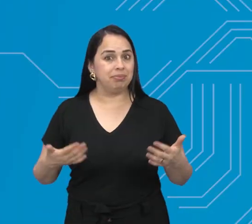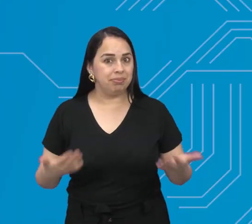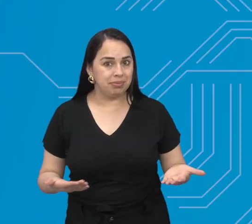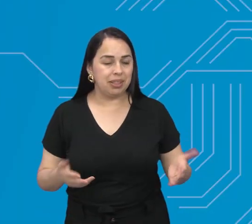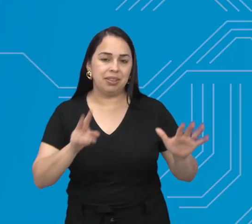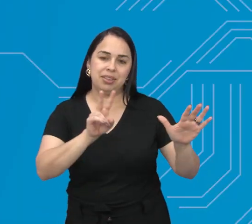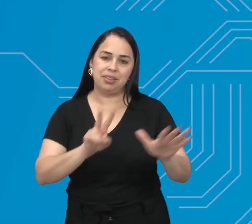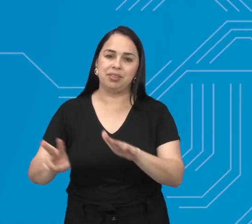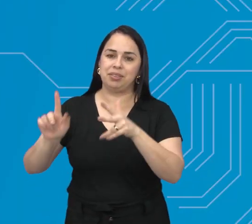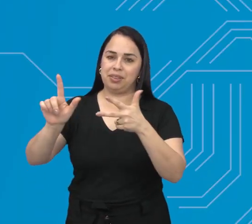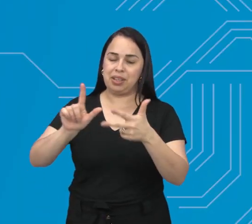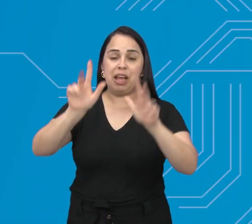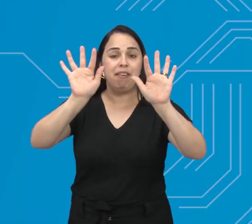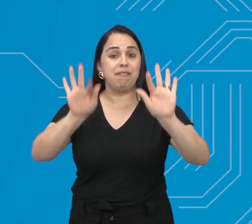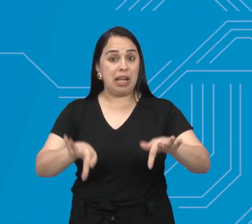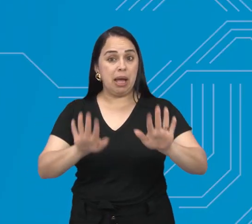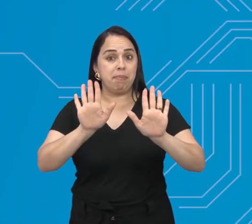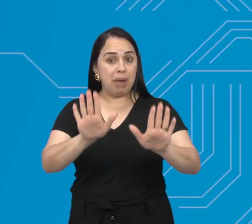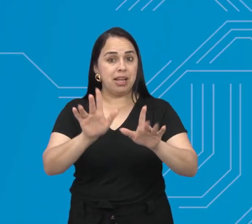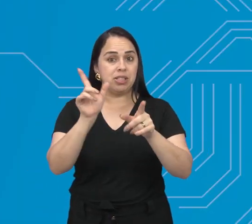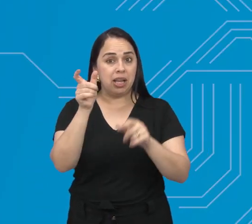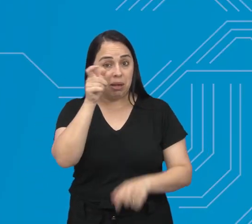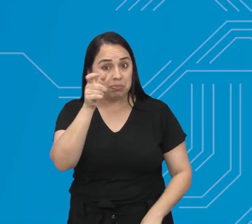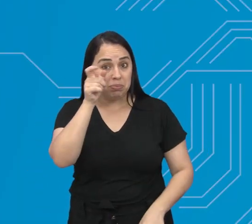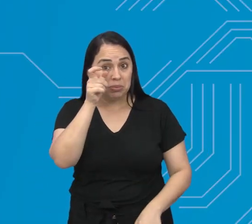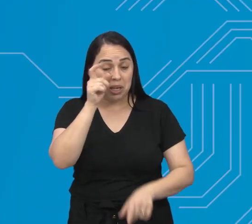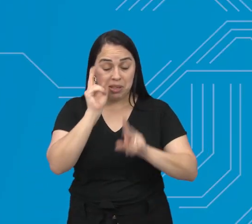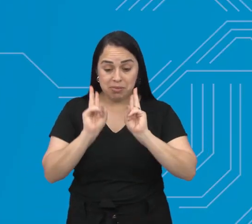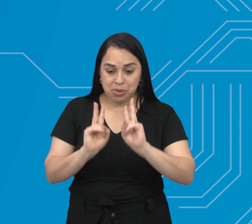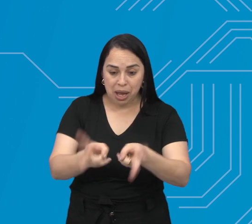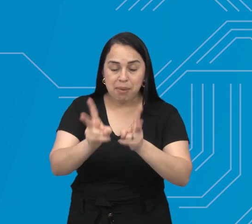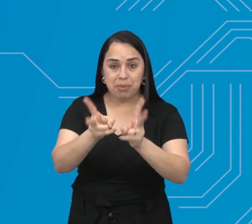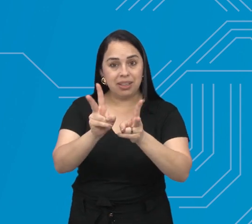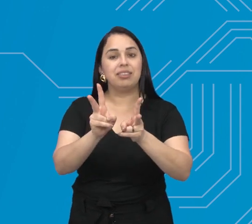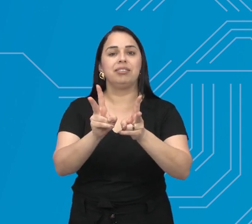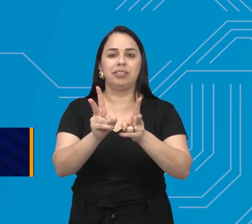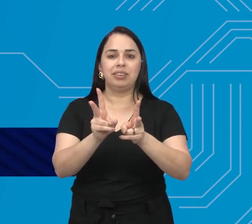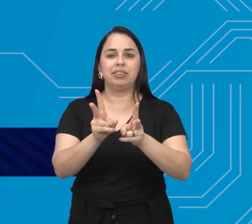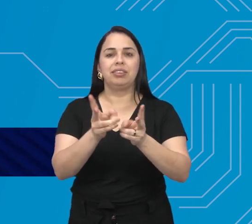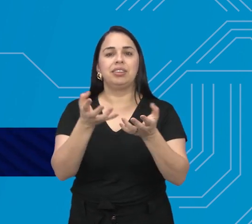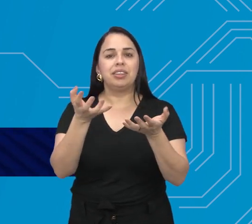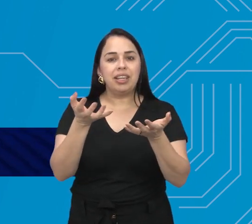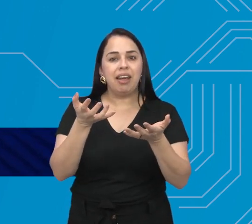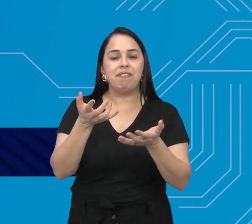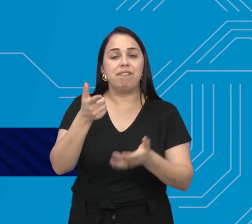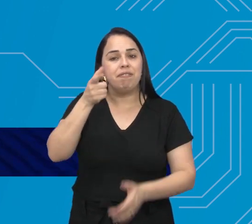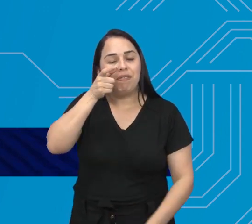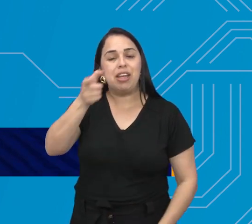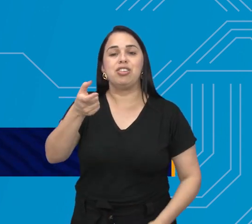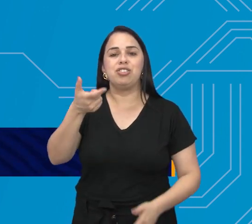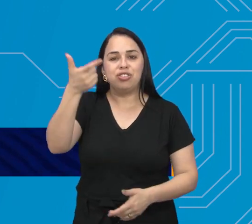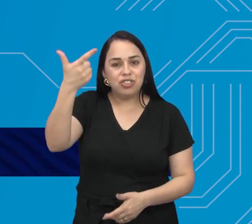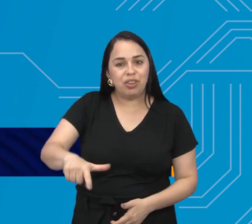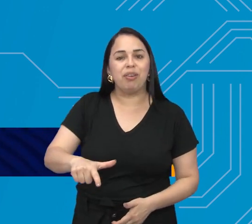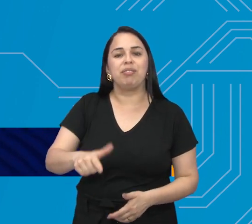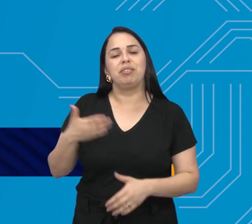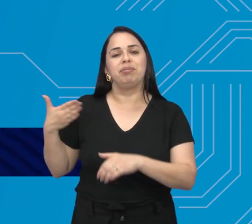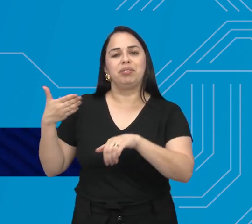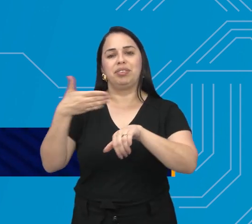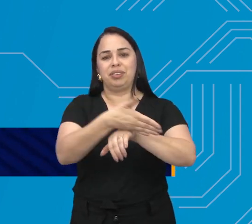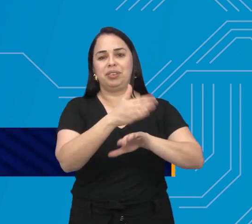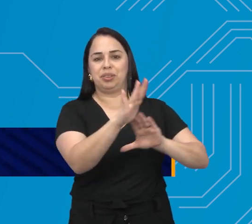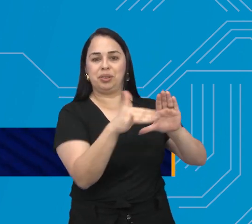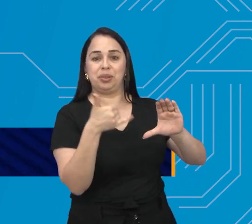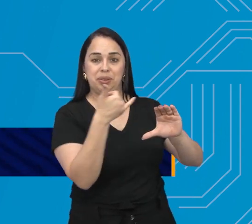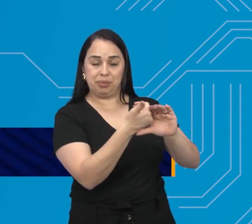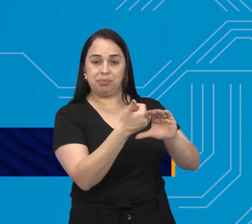E é isso, Semana Legislativa fica por aqui, mas continue ligado na nossa programação. Se você quiser rever o programa, é só acessar nossa